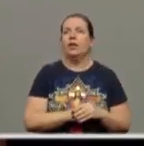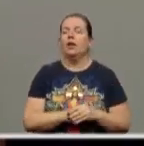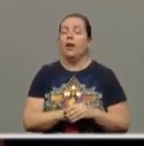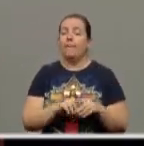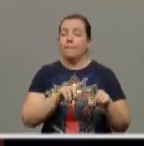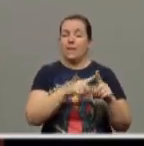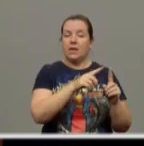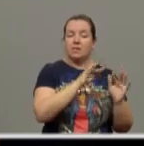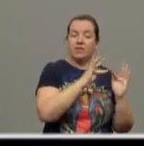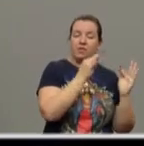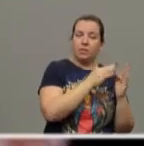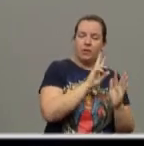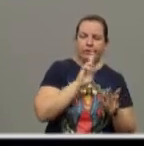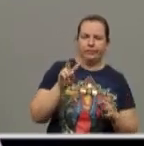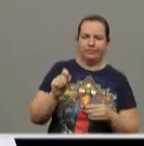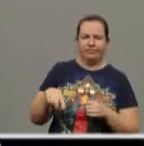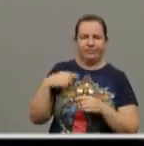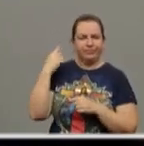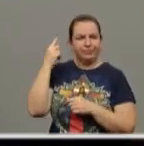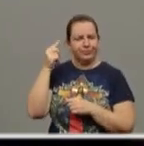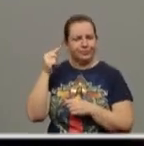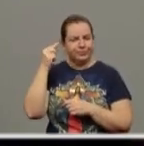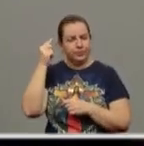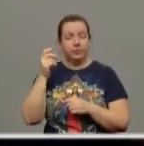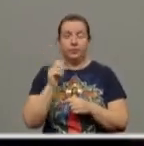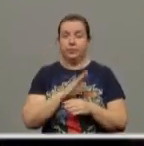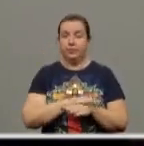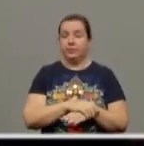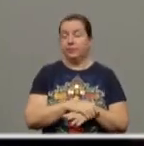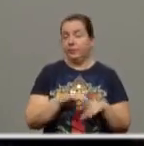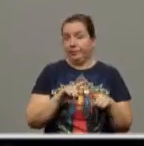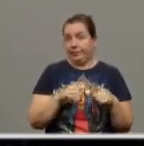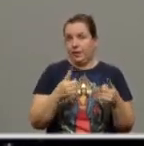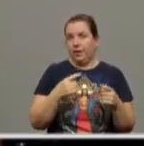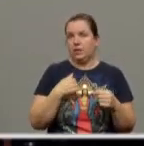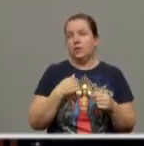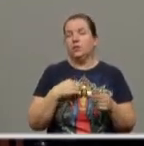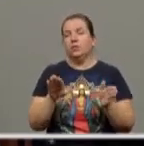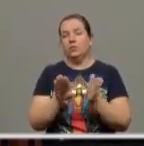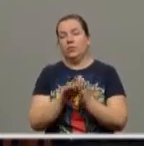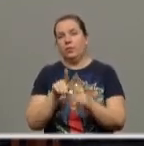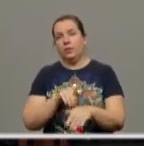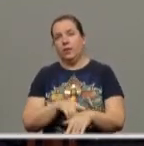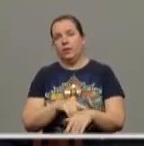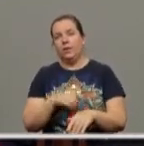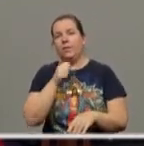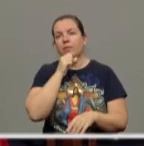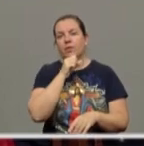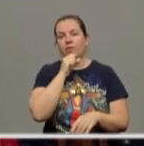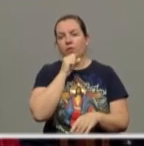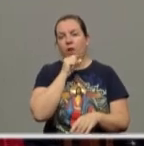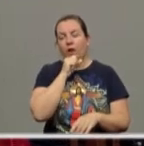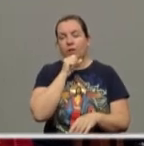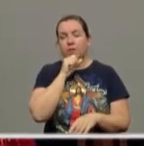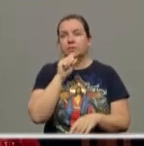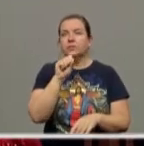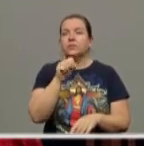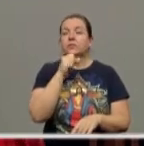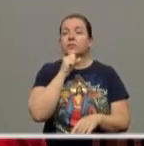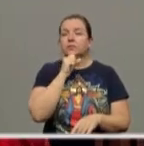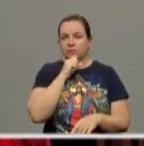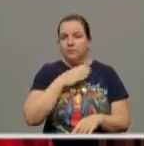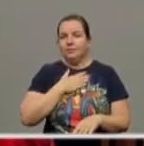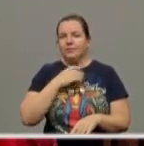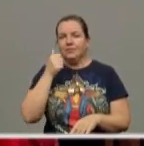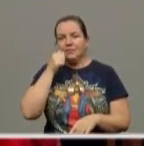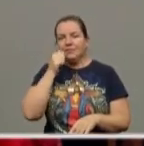para mim e assim, doidou de vez. Né? E ali chegou um momento em que a minha avó me chama para participar do grupo de oração